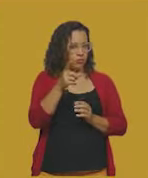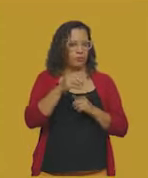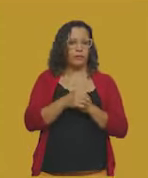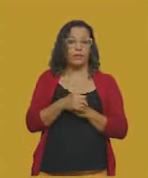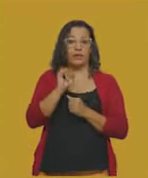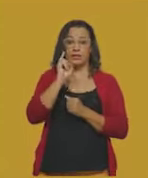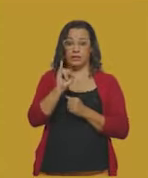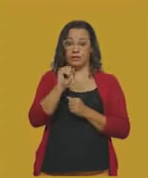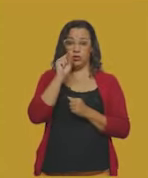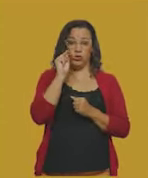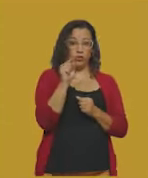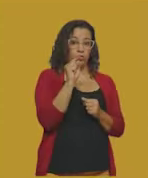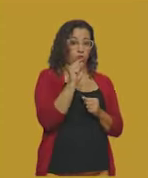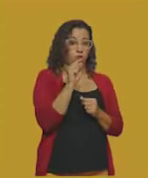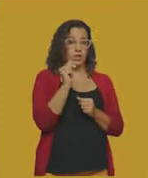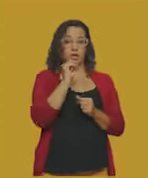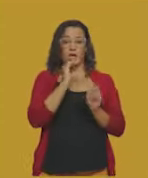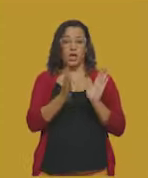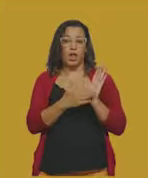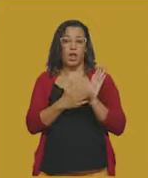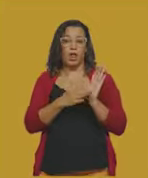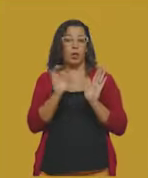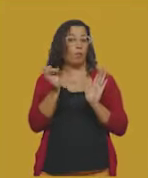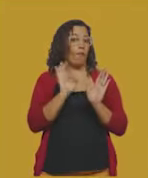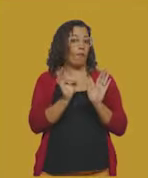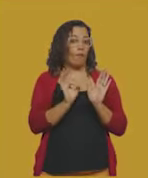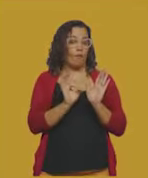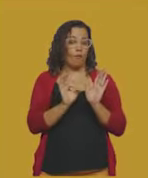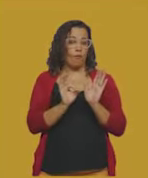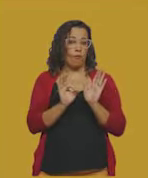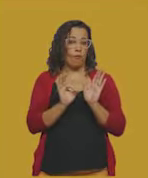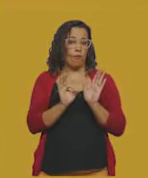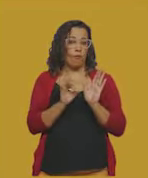não apresentar uma proposta de intervenção.